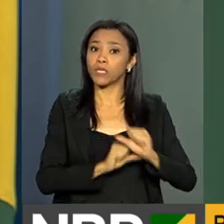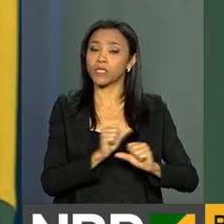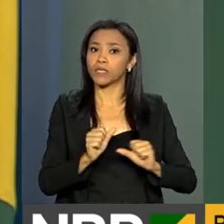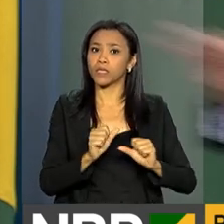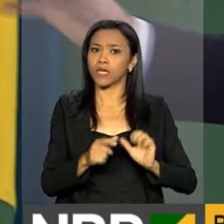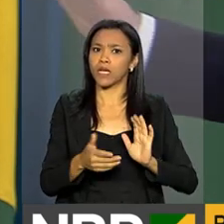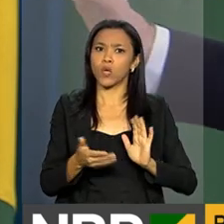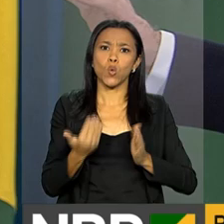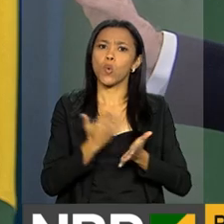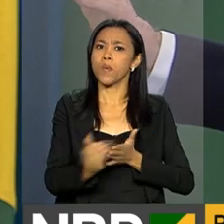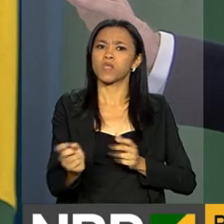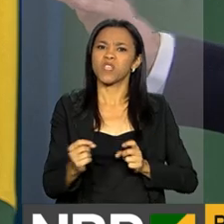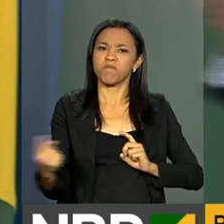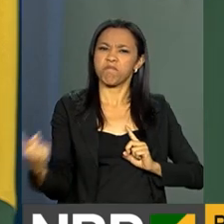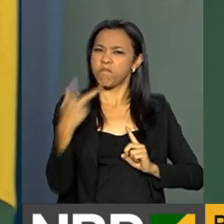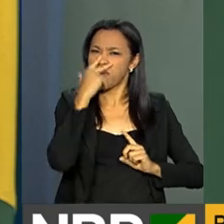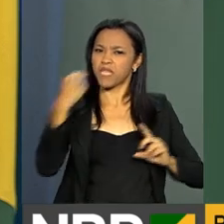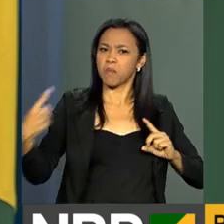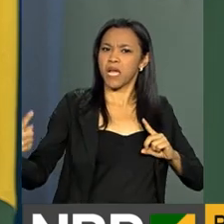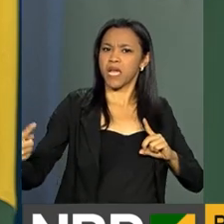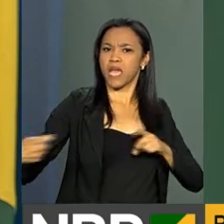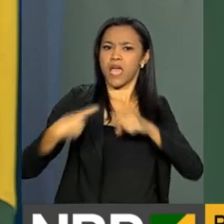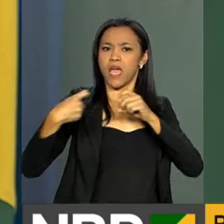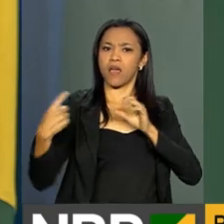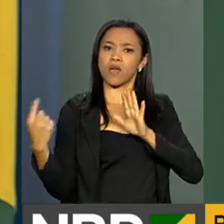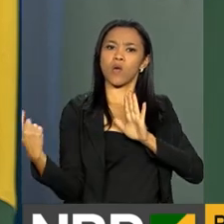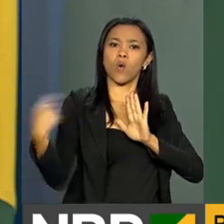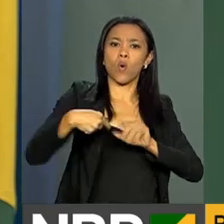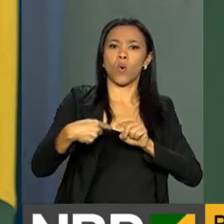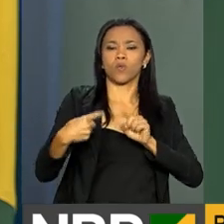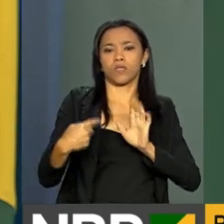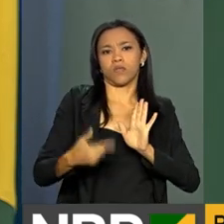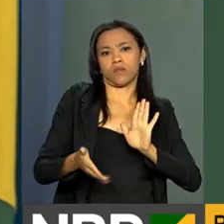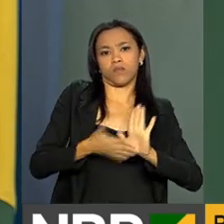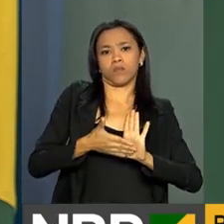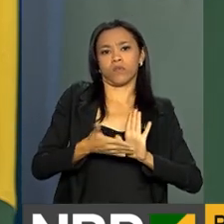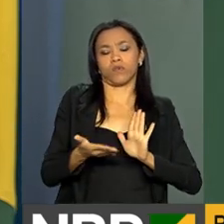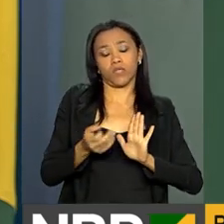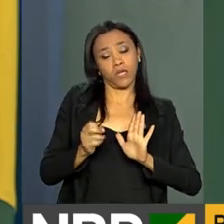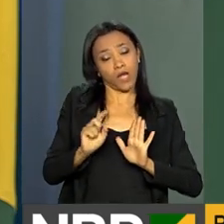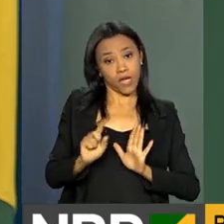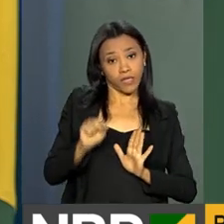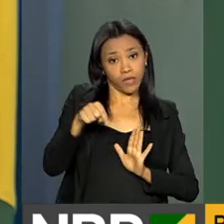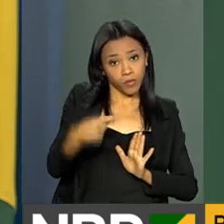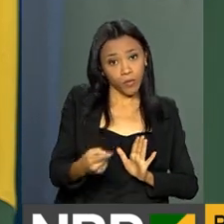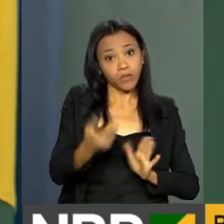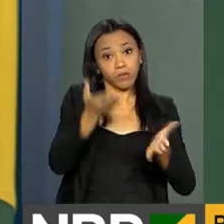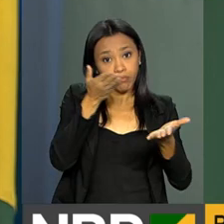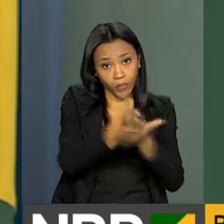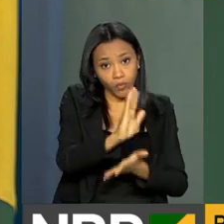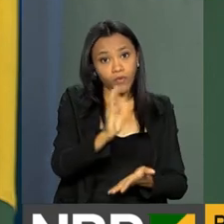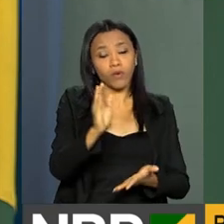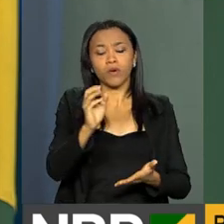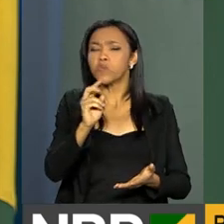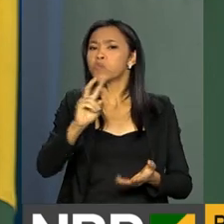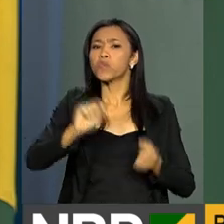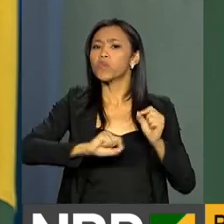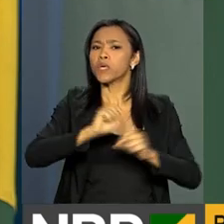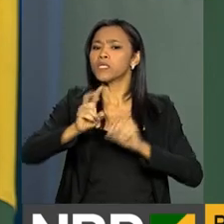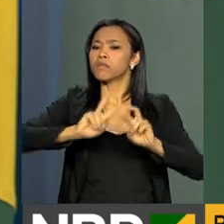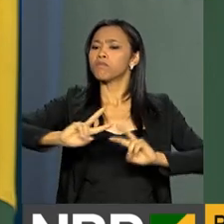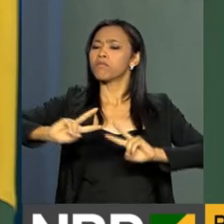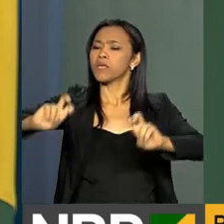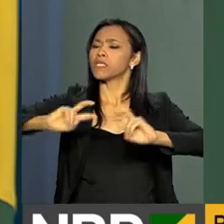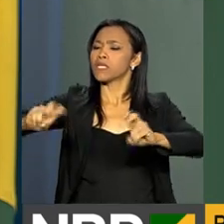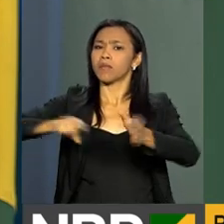coisa é uma guerra brutal contra a reforma, não é? Logo depois, reforma aprovada, o que se verifica nas